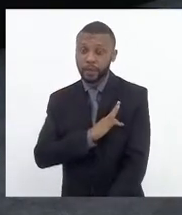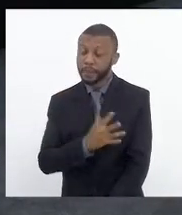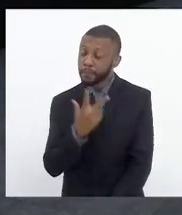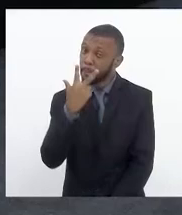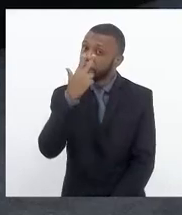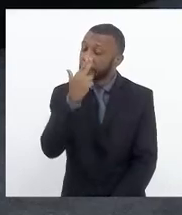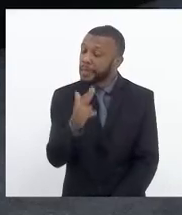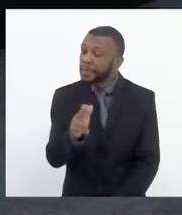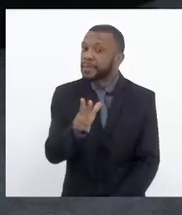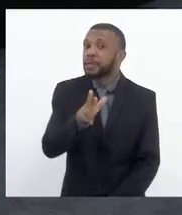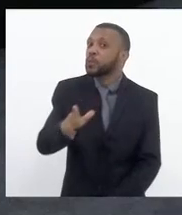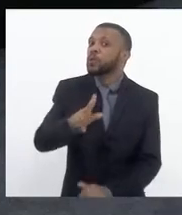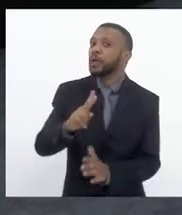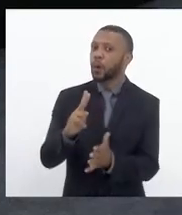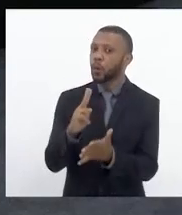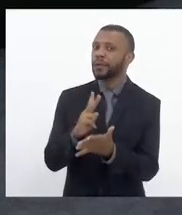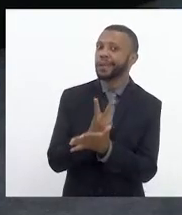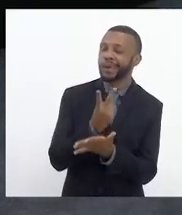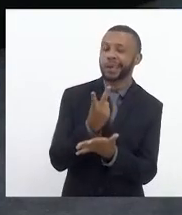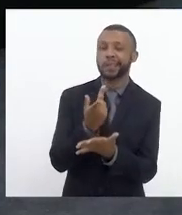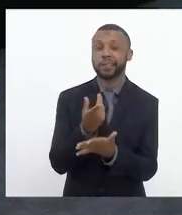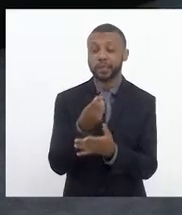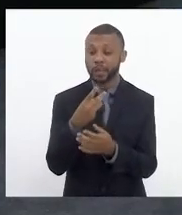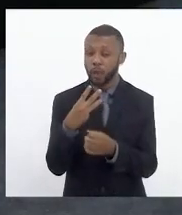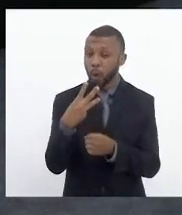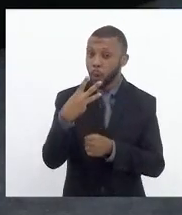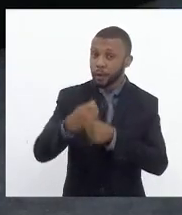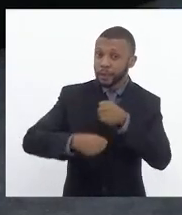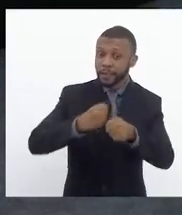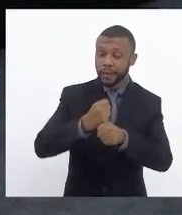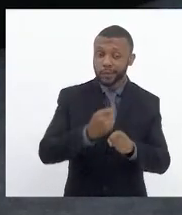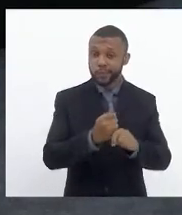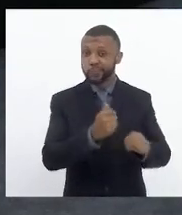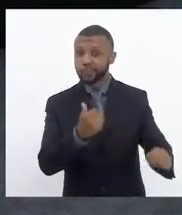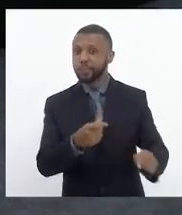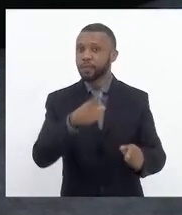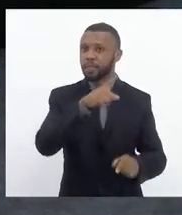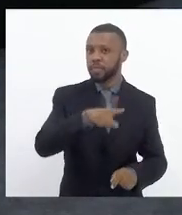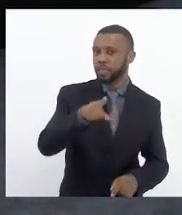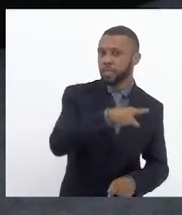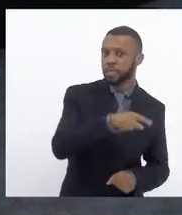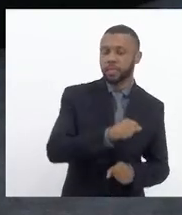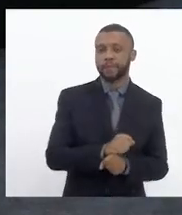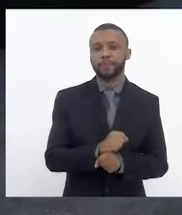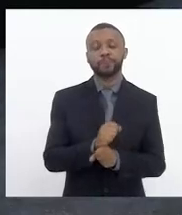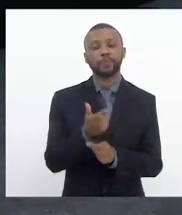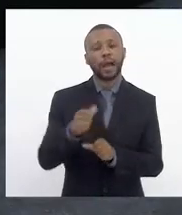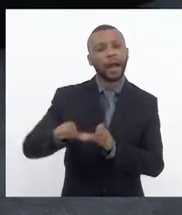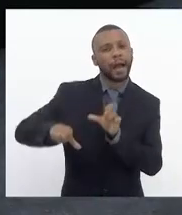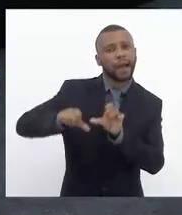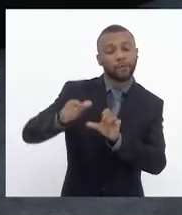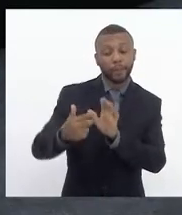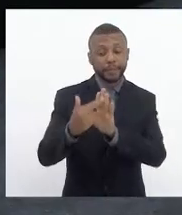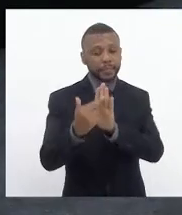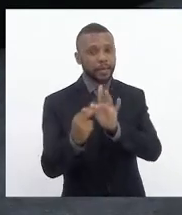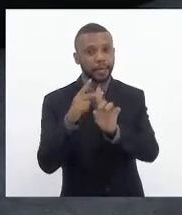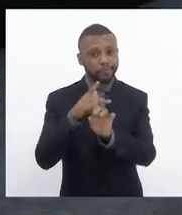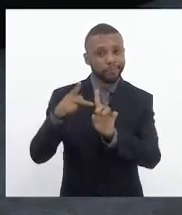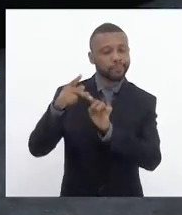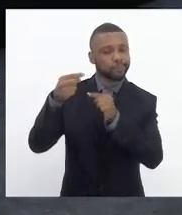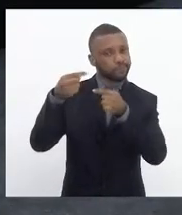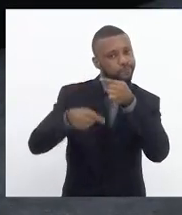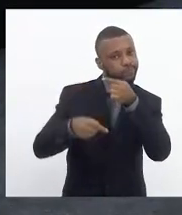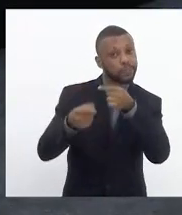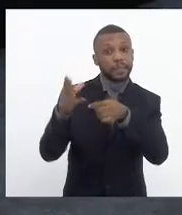não está acontecendo né a extinção do triênio é uma reforma previdenciária desarrazoada divergindo né